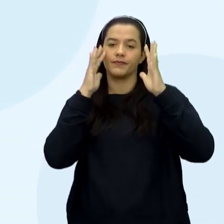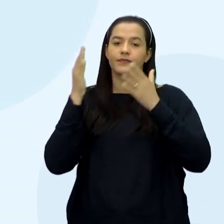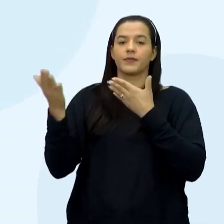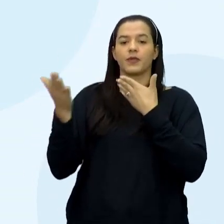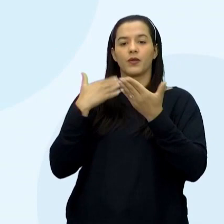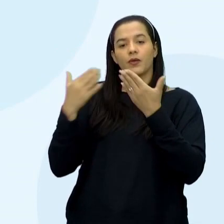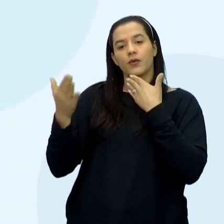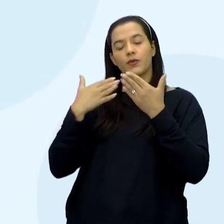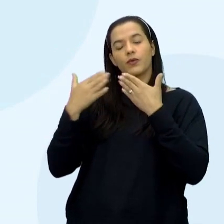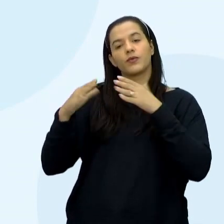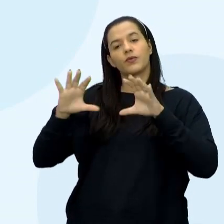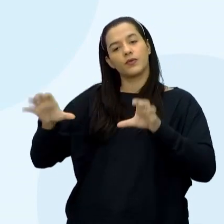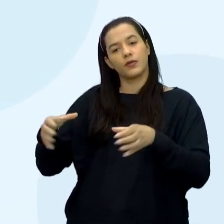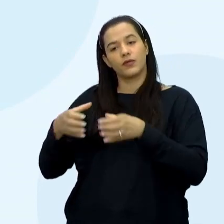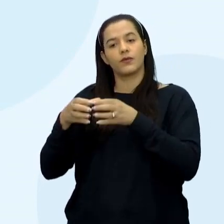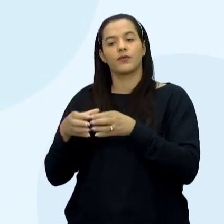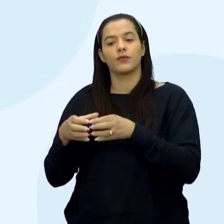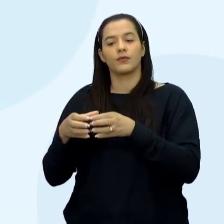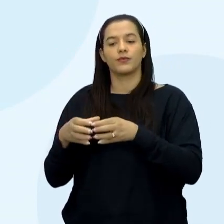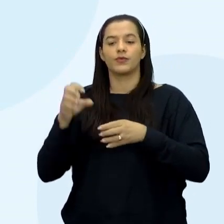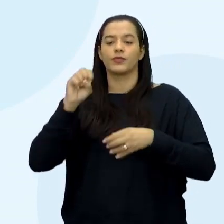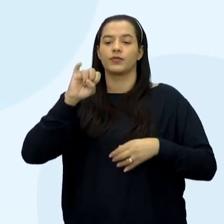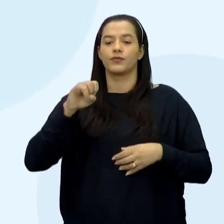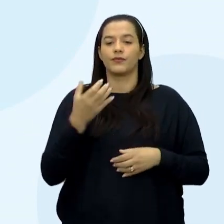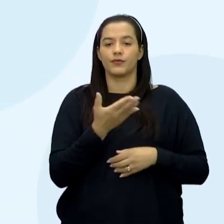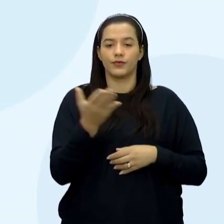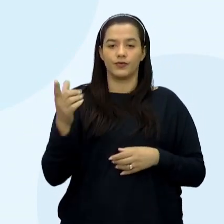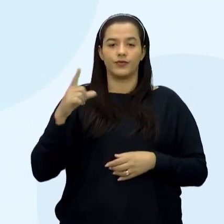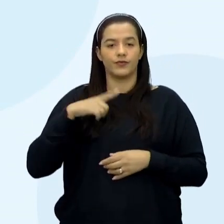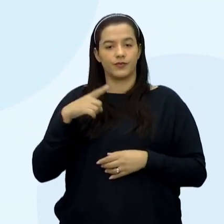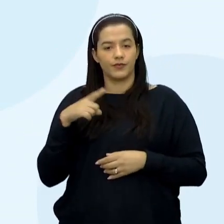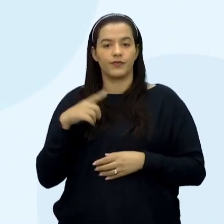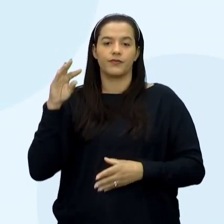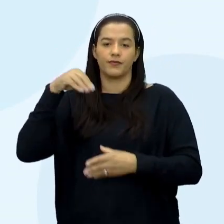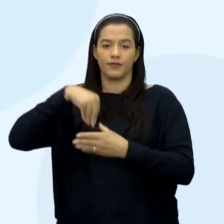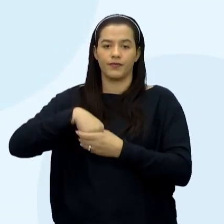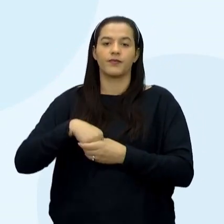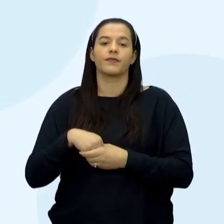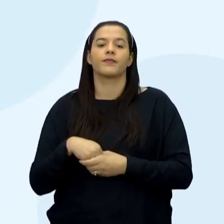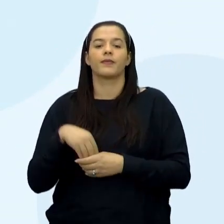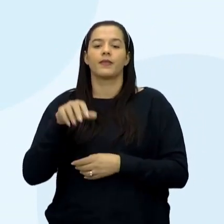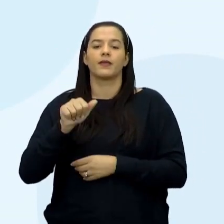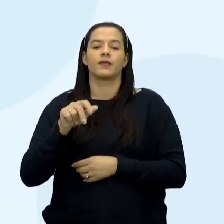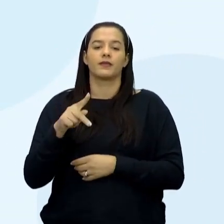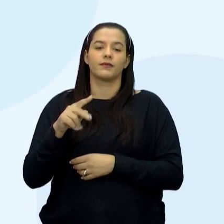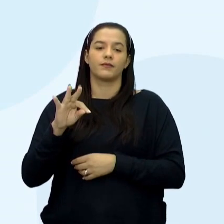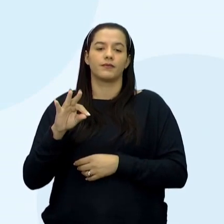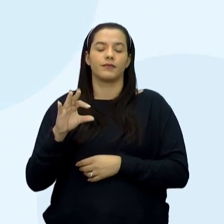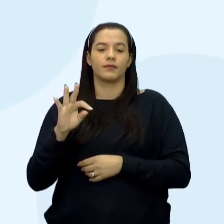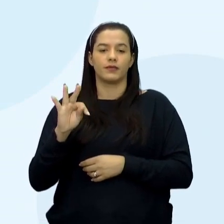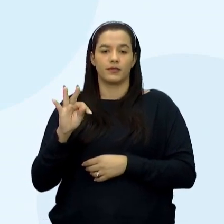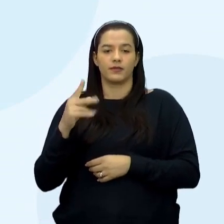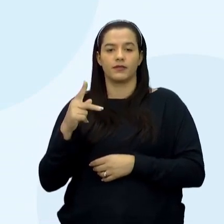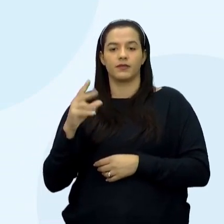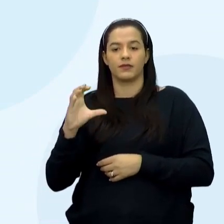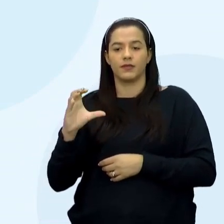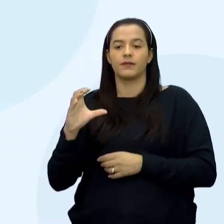discuta entre seus pares, se você estiver com colegas, né, dentro da TPC,